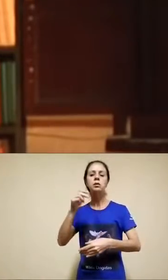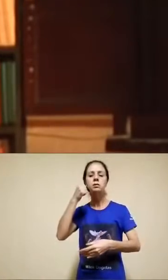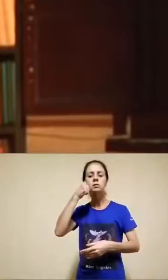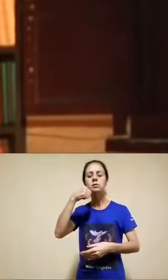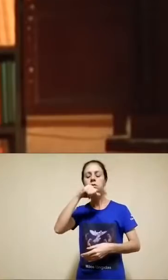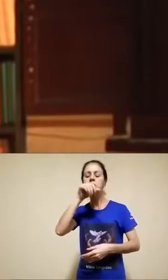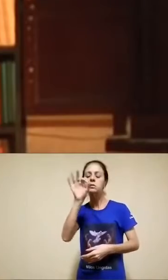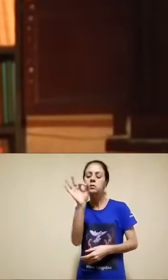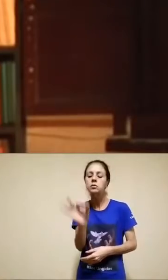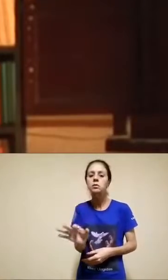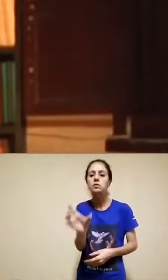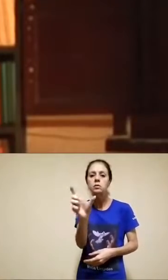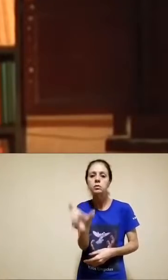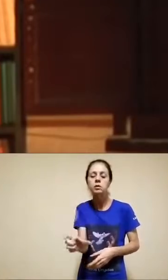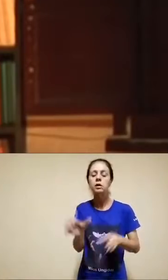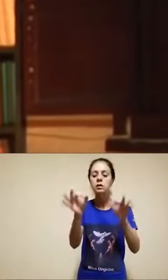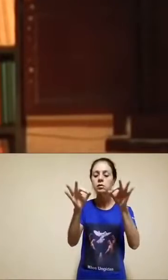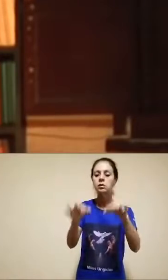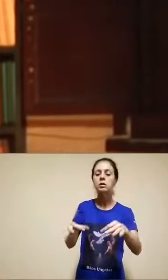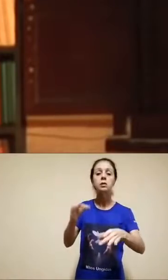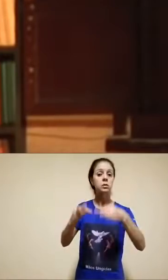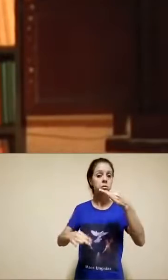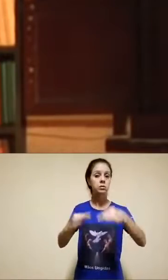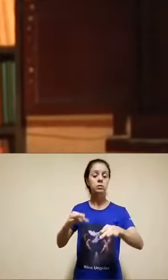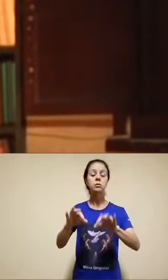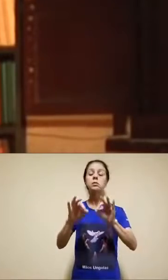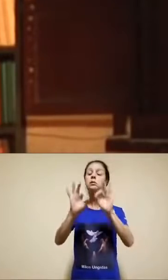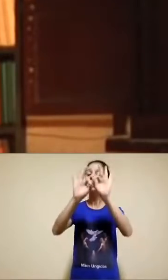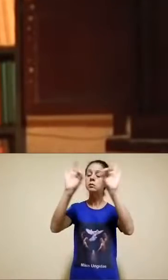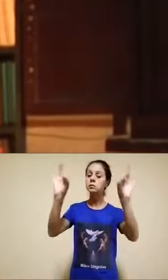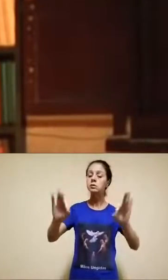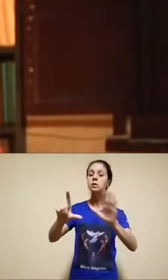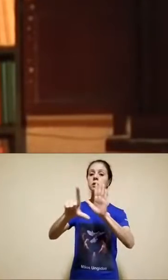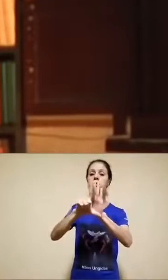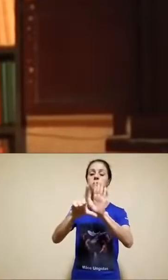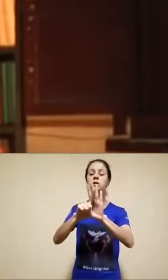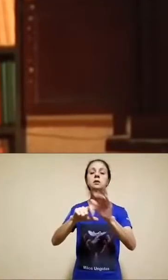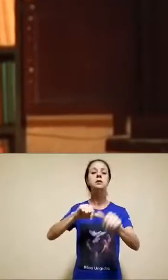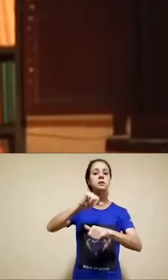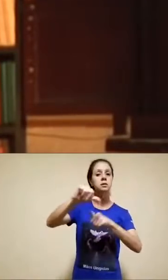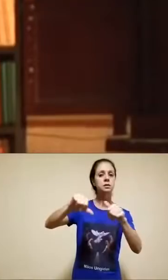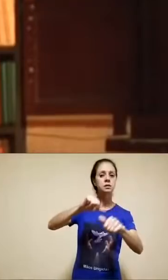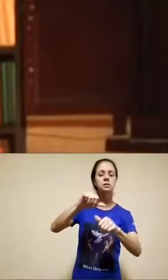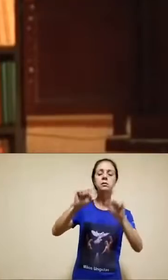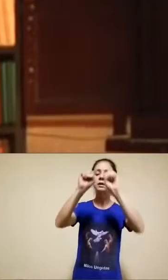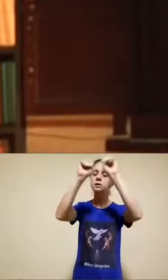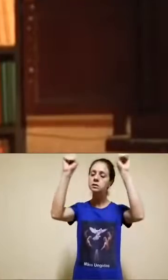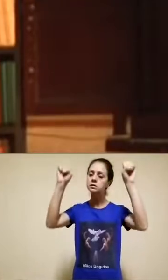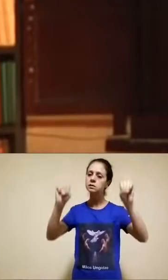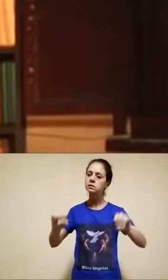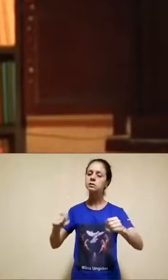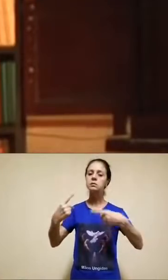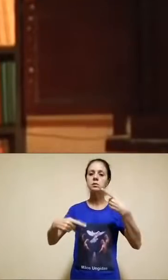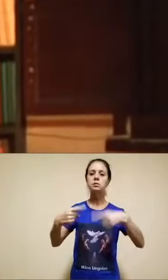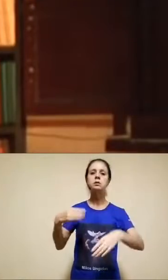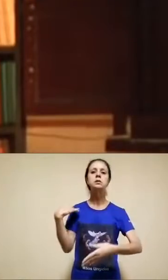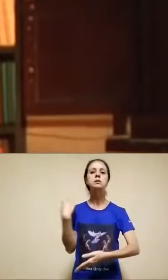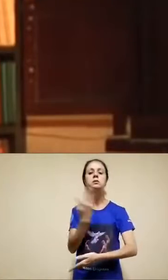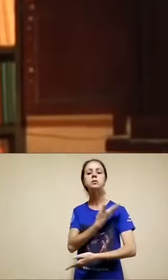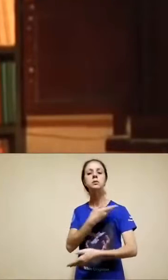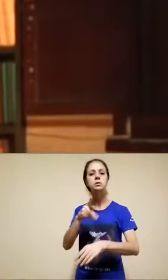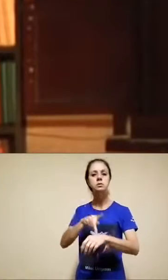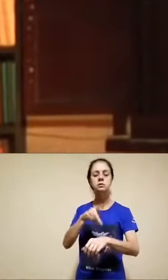etc., concordando com o projeto de lei para poder modificar o sistema político do nosso